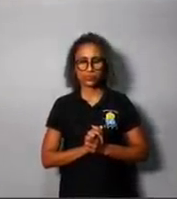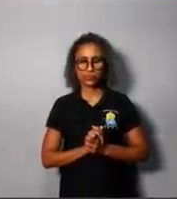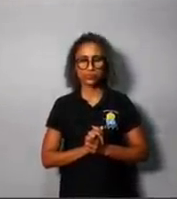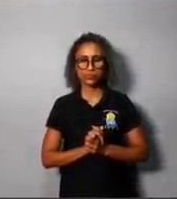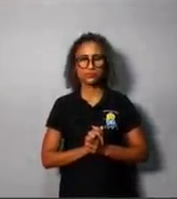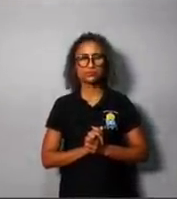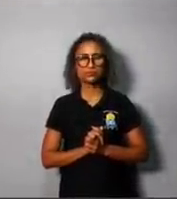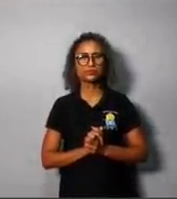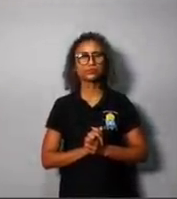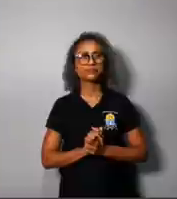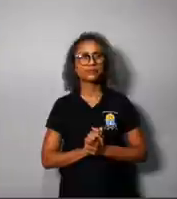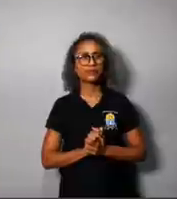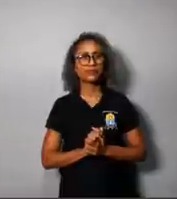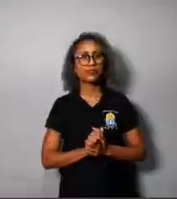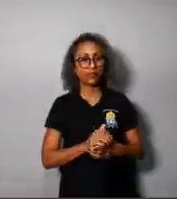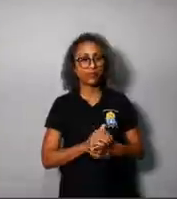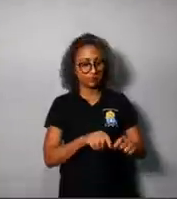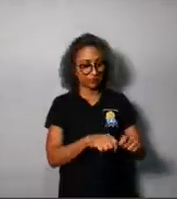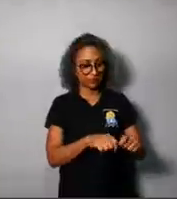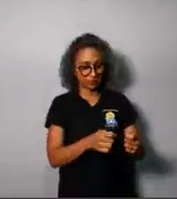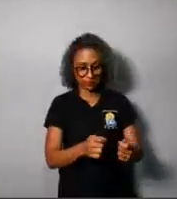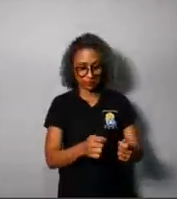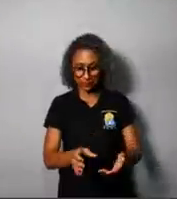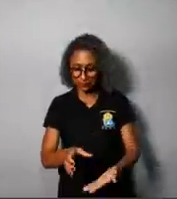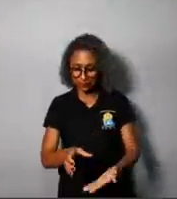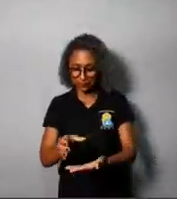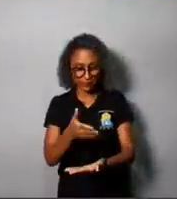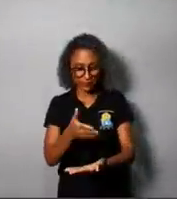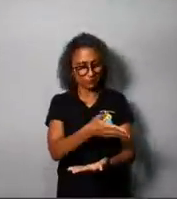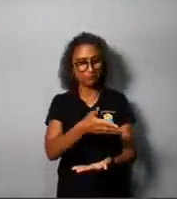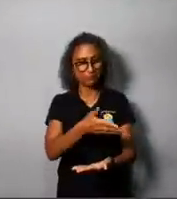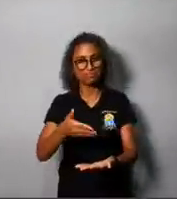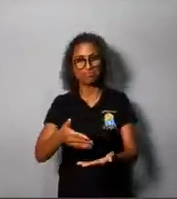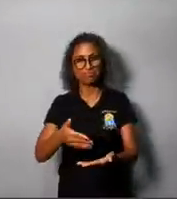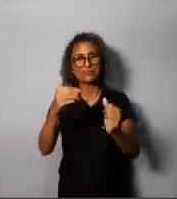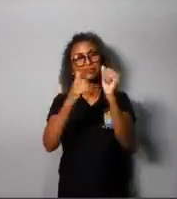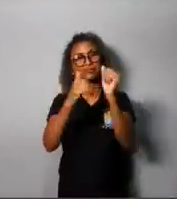Eis o mistério da fé.